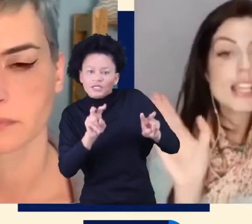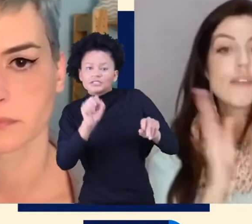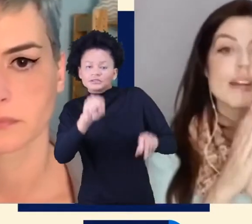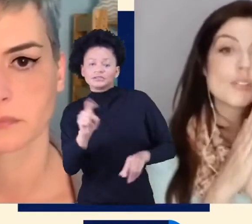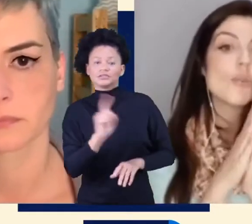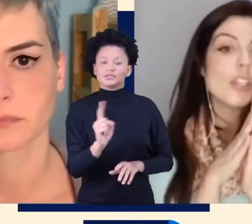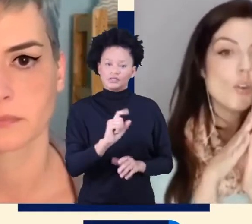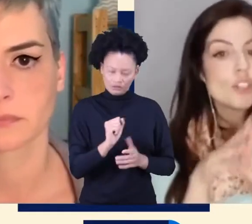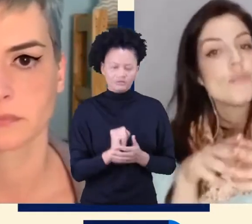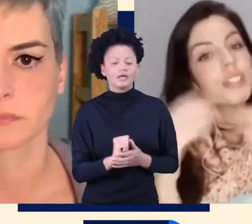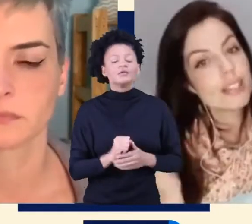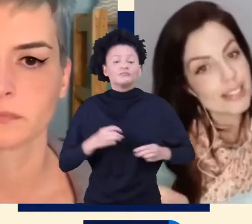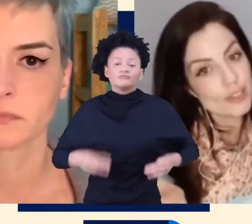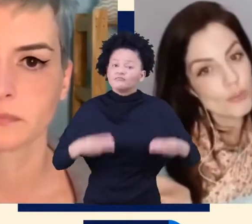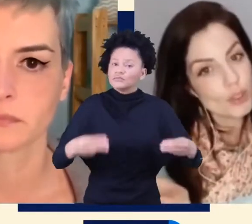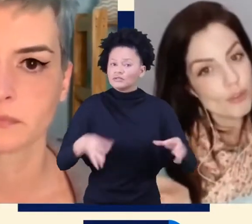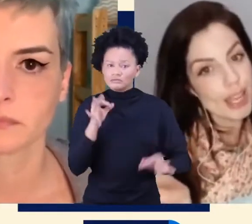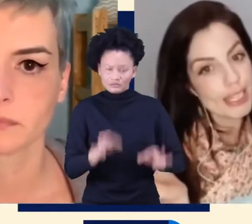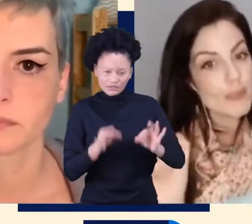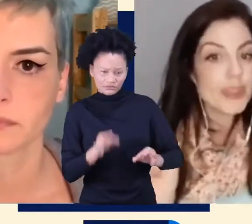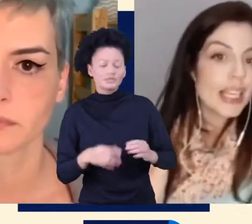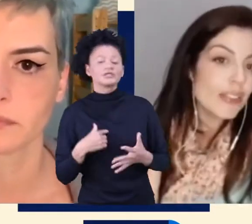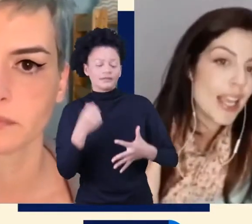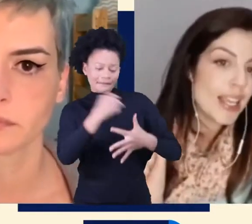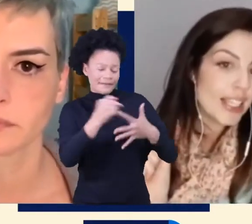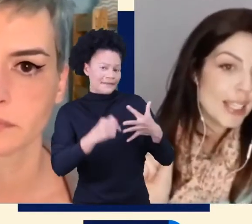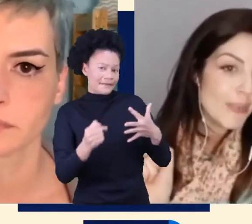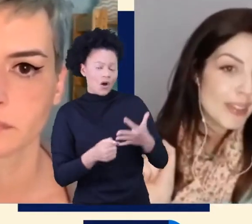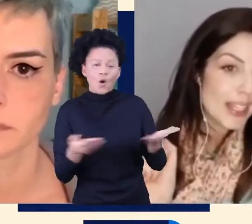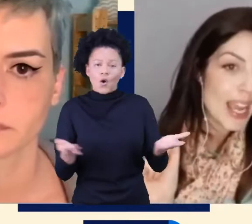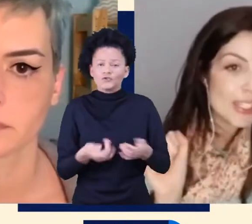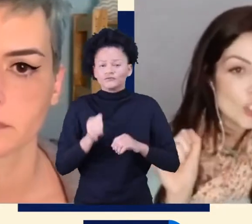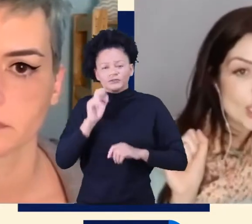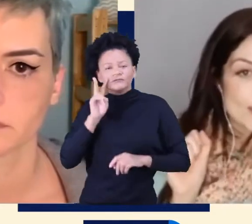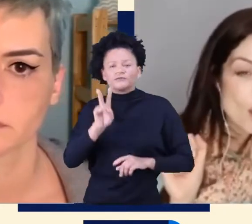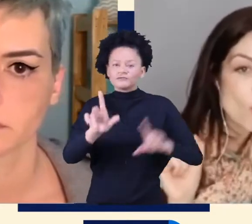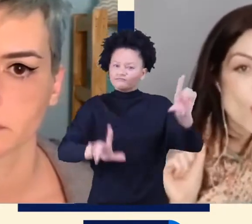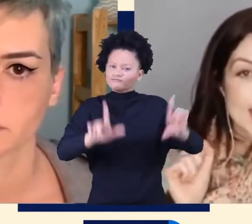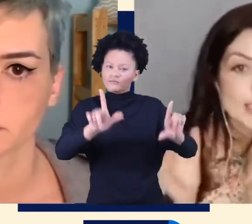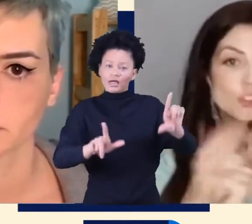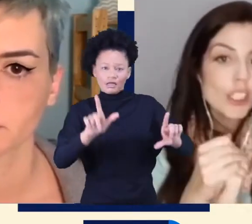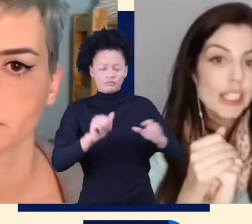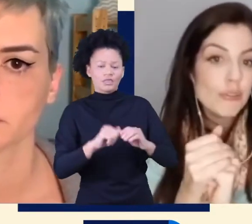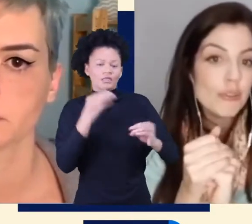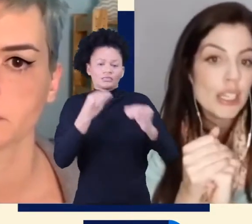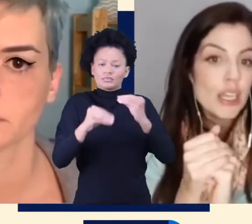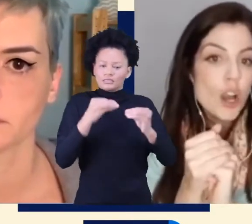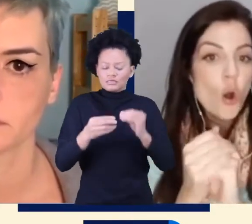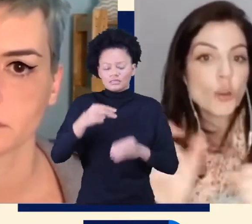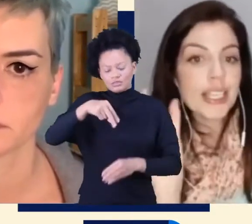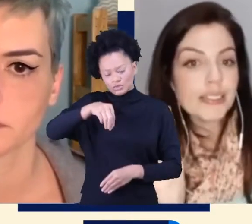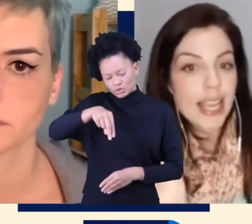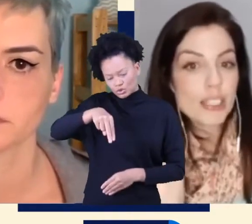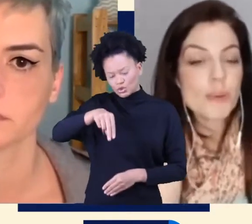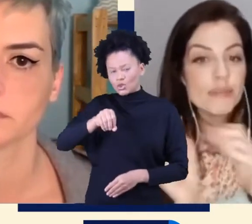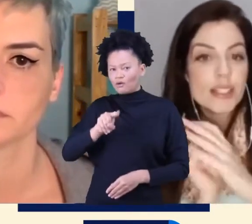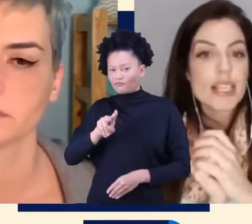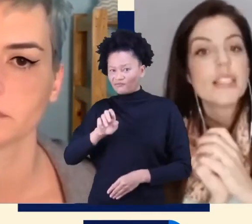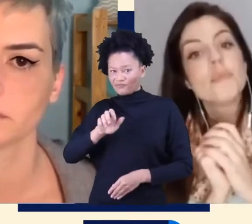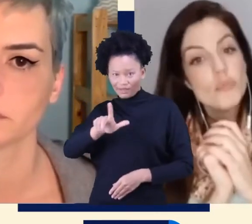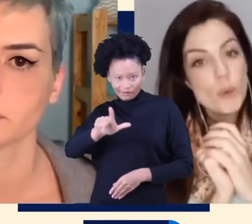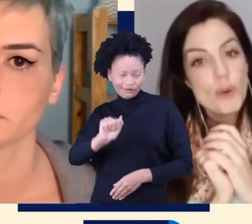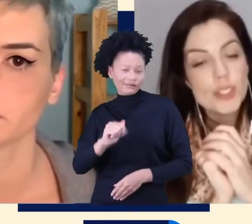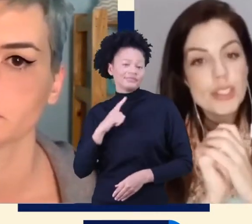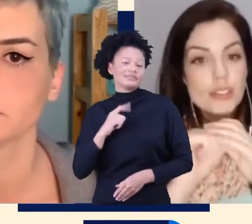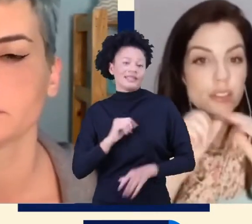parâmetros que faz com que hoje você assista uma novela e tenha ali, né, a indicação, o L de livre, ou tem 10 para avisar